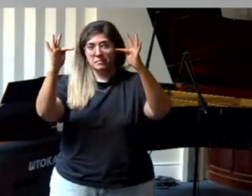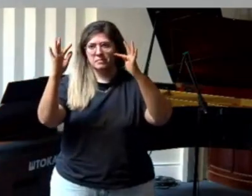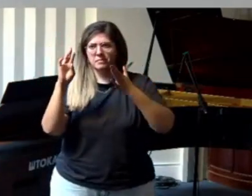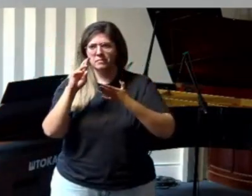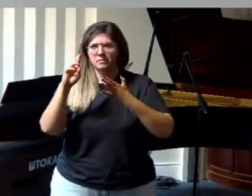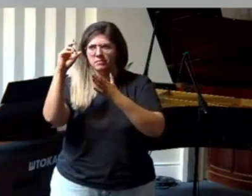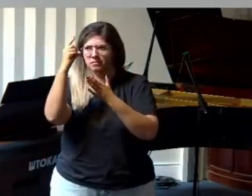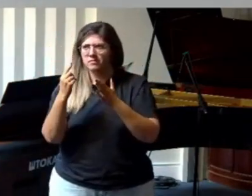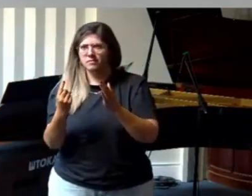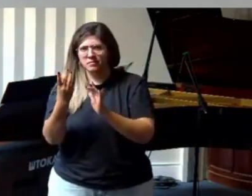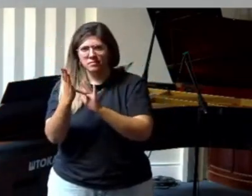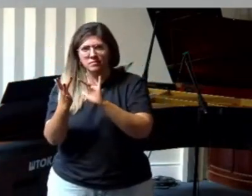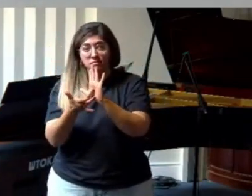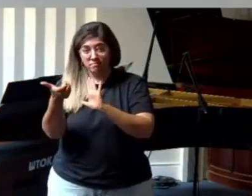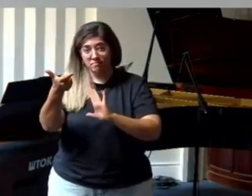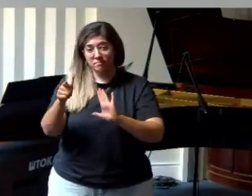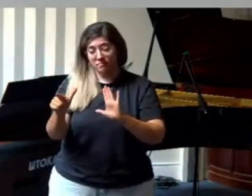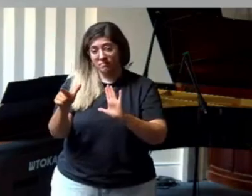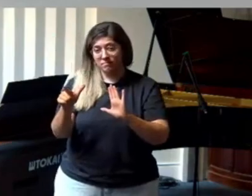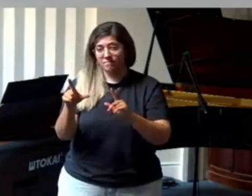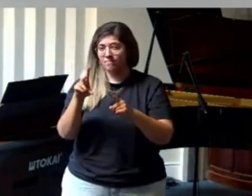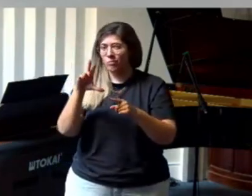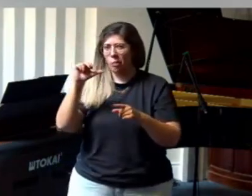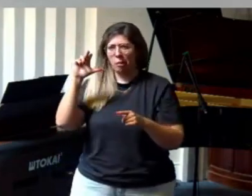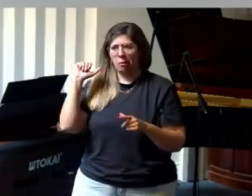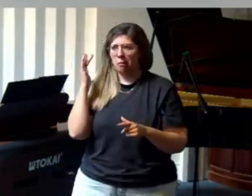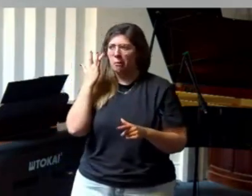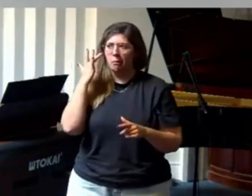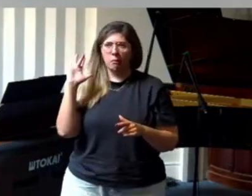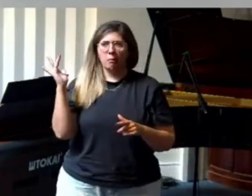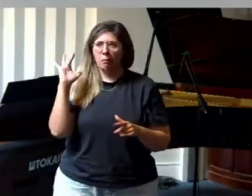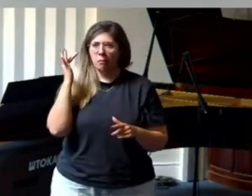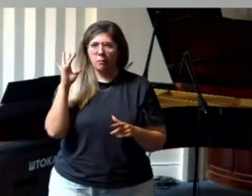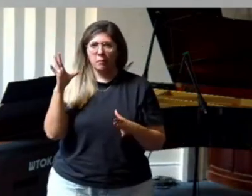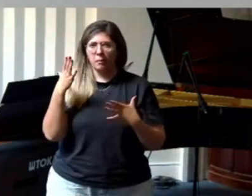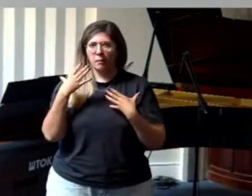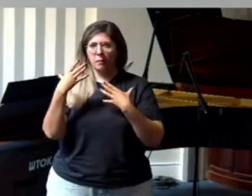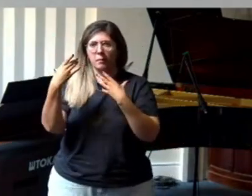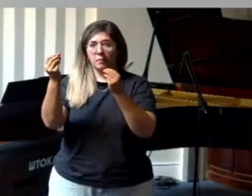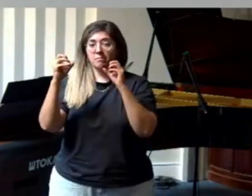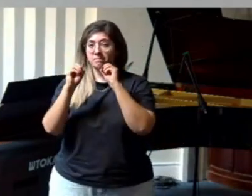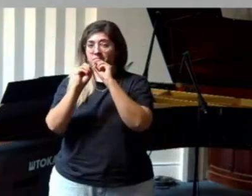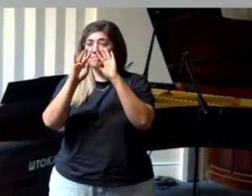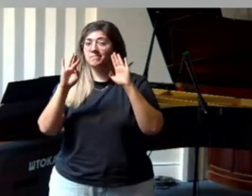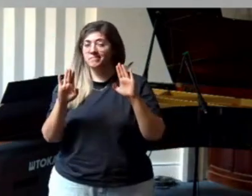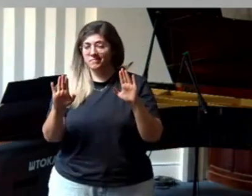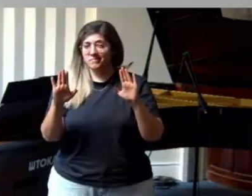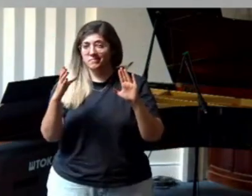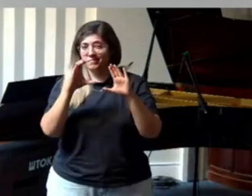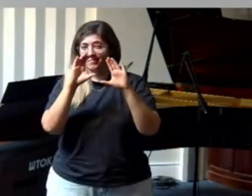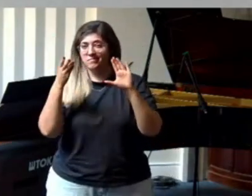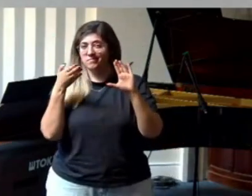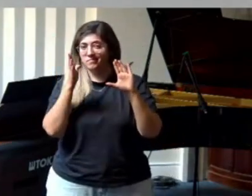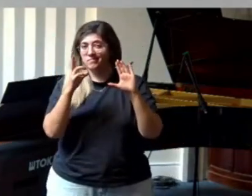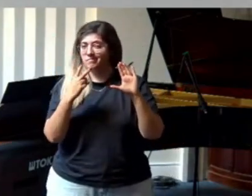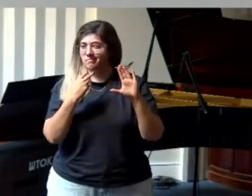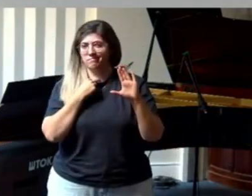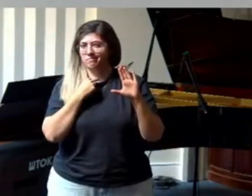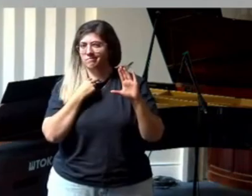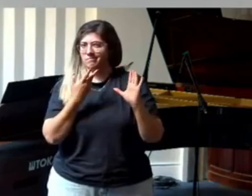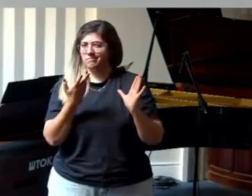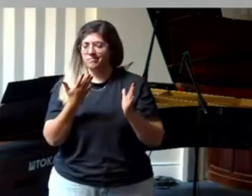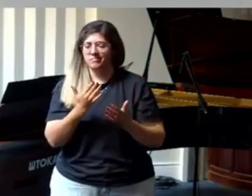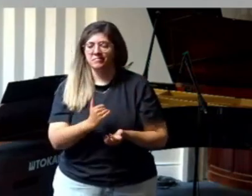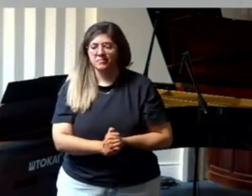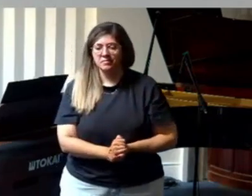Senhor Jesus Cristo vai voltar, mas nós nunca saberemos o que é sermos recebidos na glória. Então, uma coisa